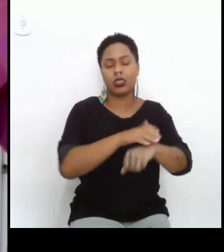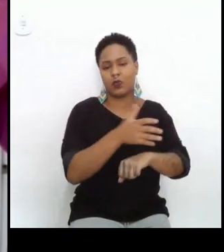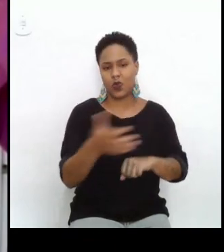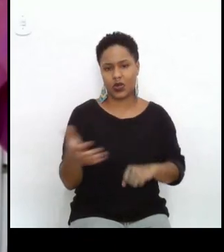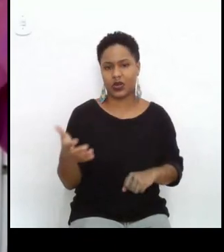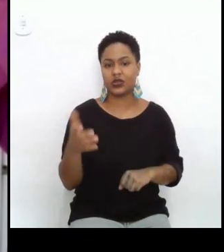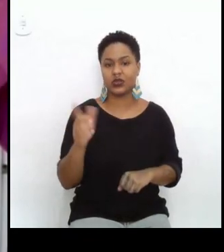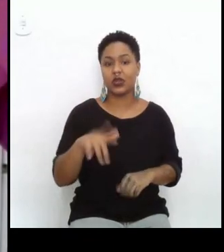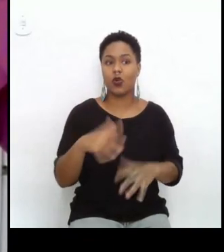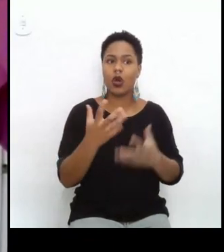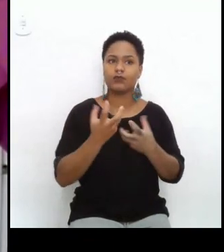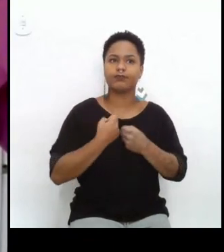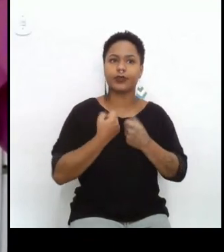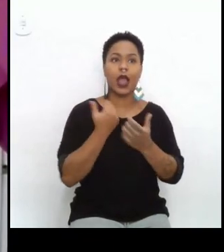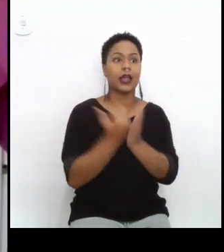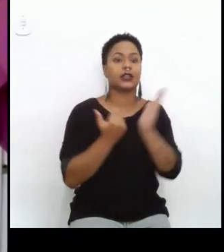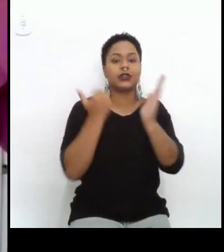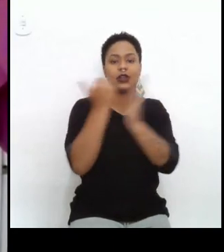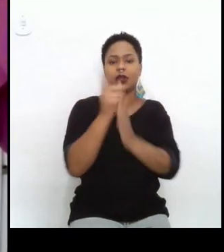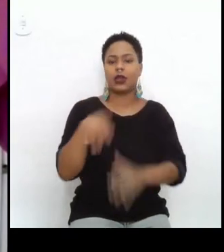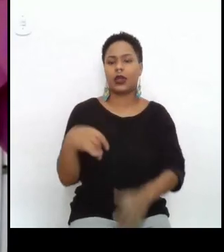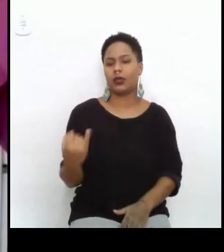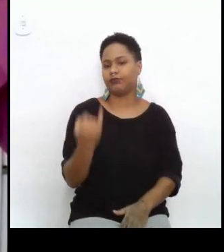ousadia eu acho que é fundamental